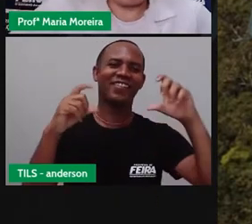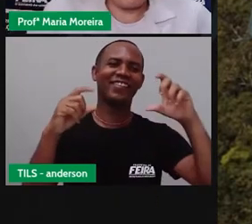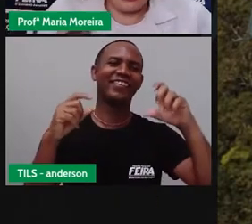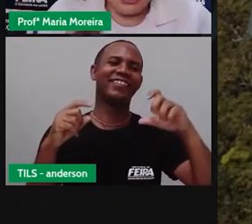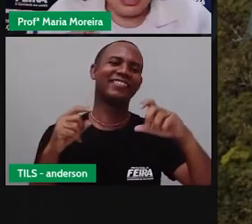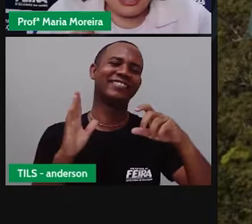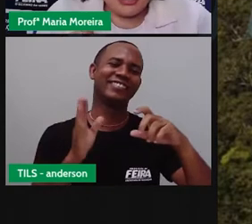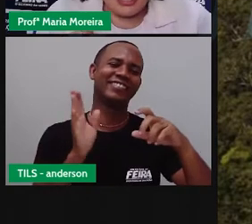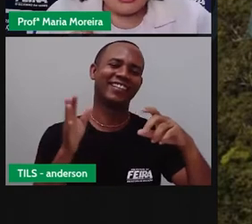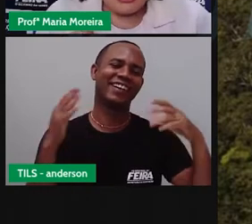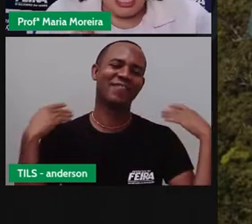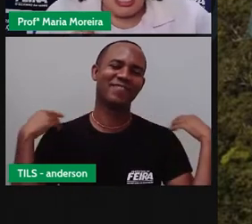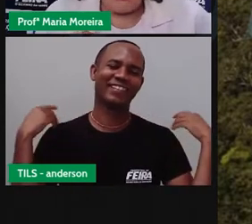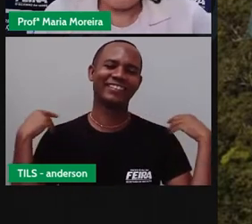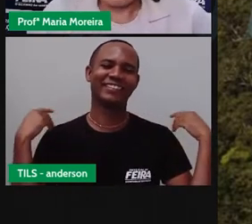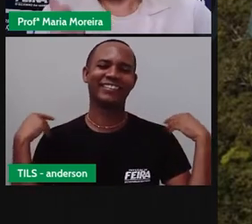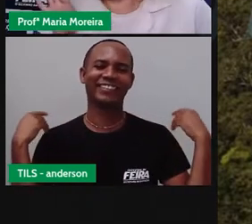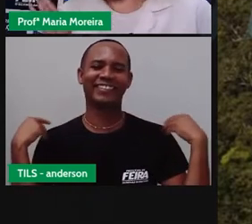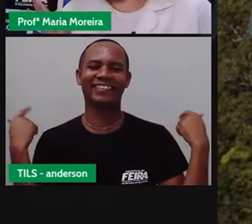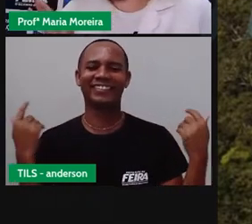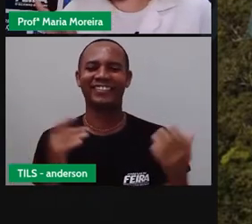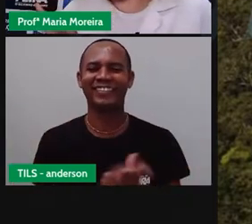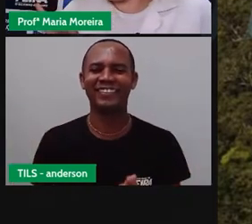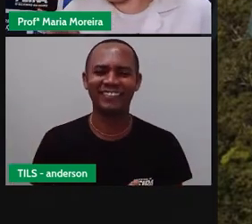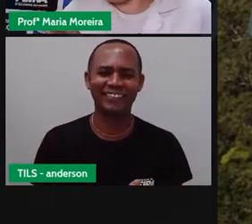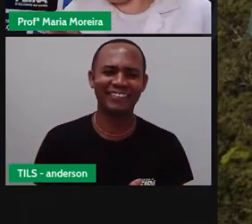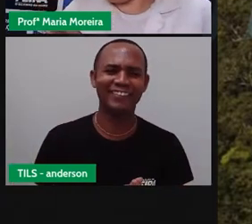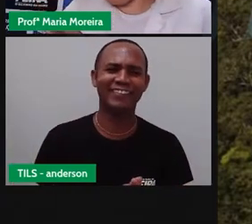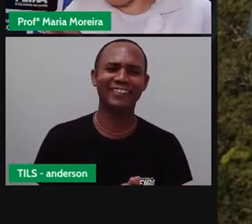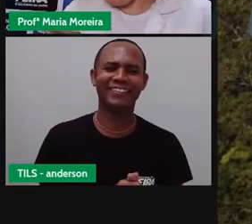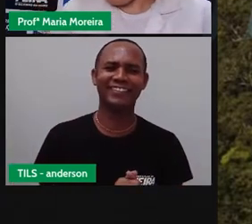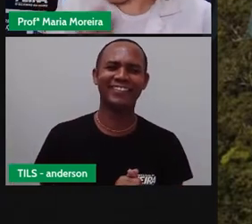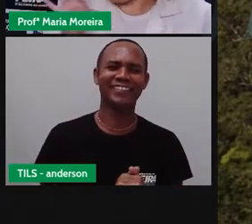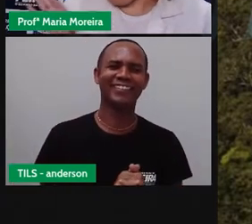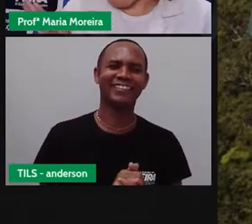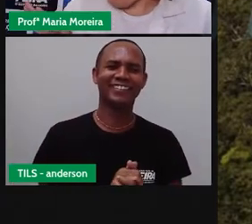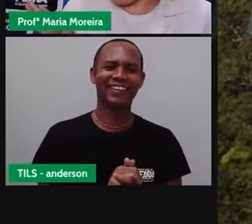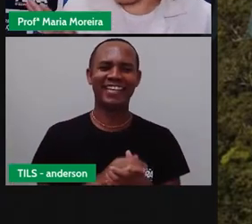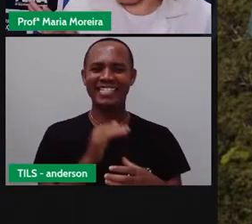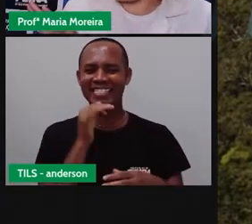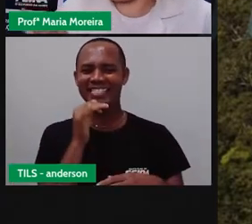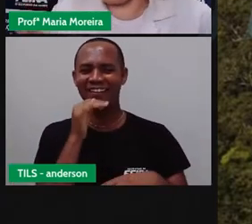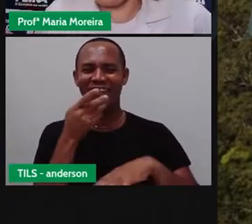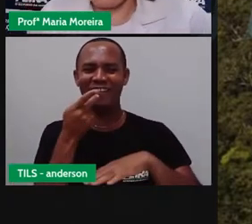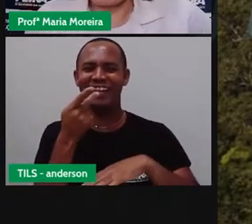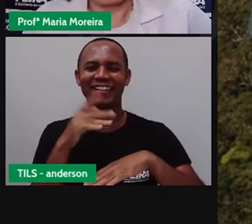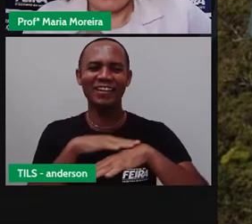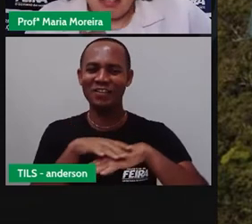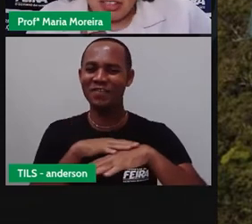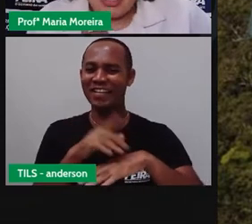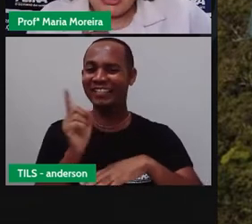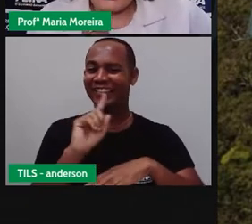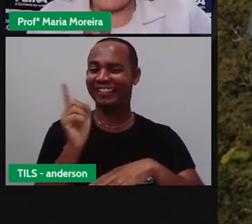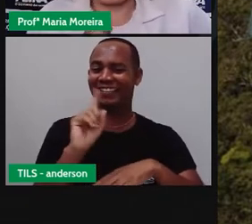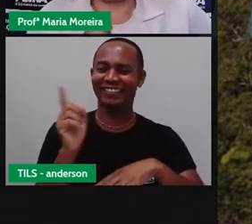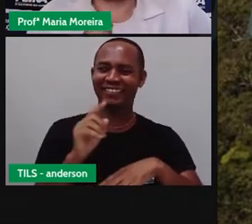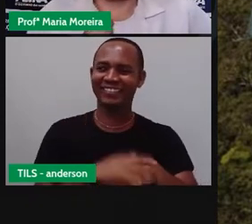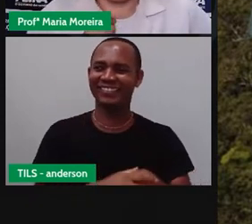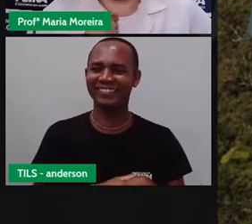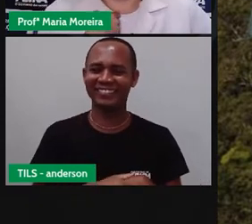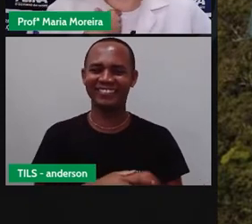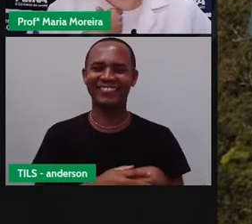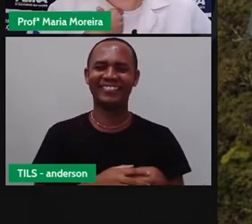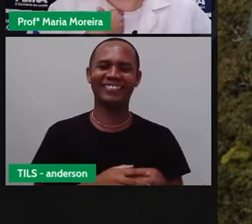isso é porque ele disse antes da aula não conversa comigo não vou conversar com você tá vendo a gente